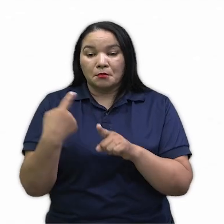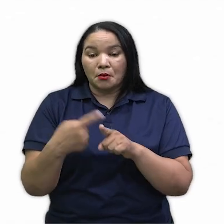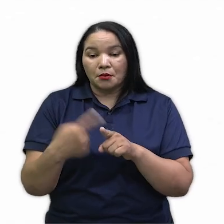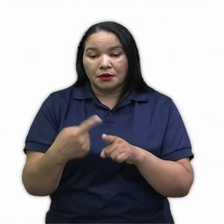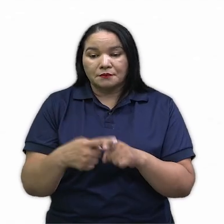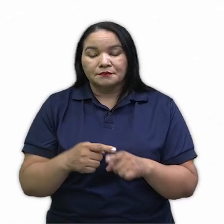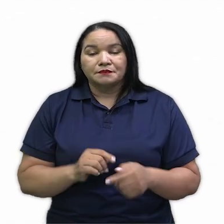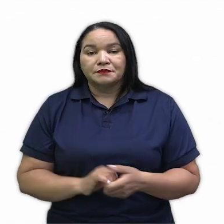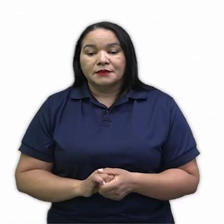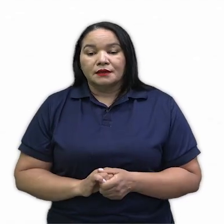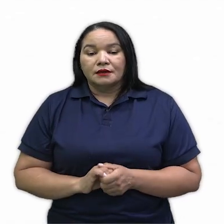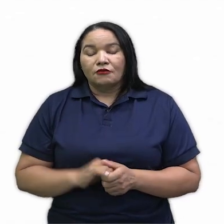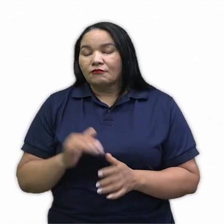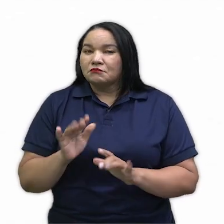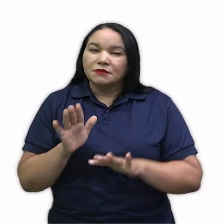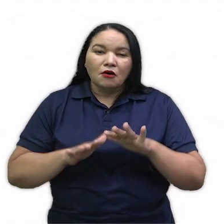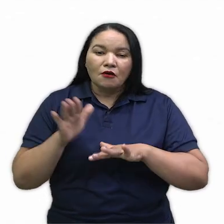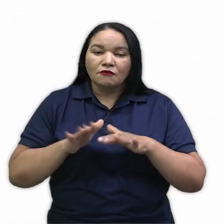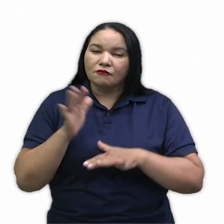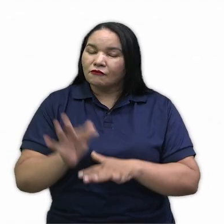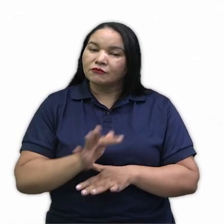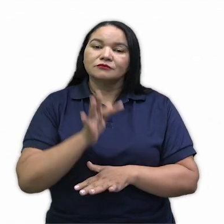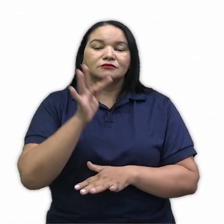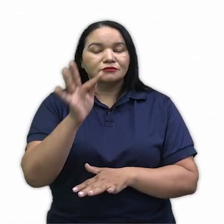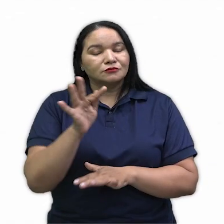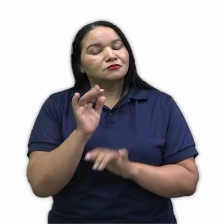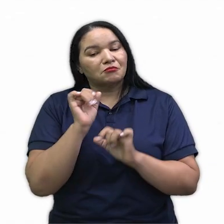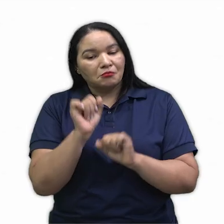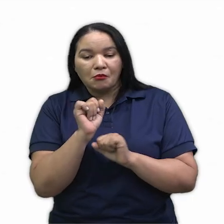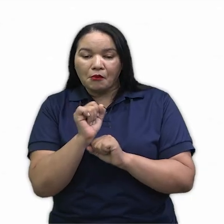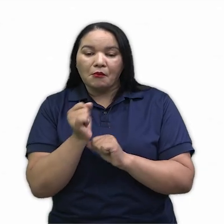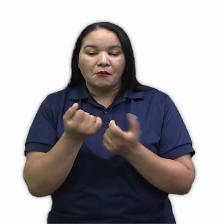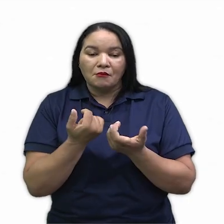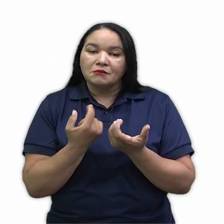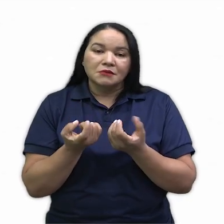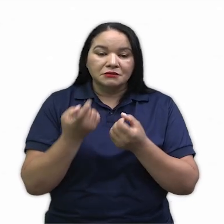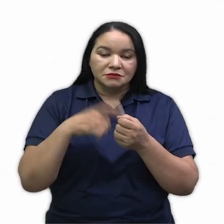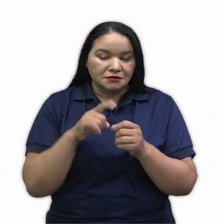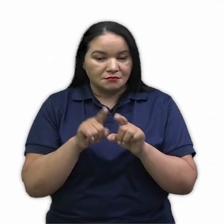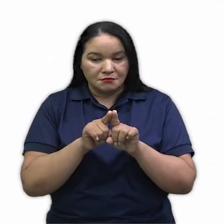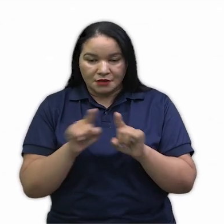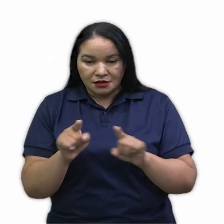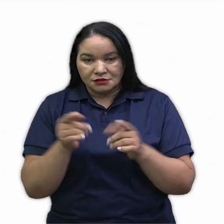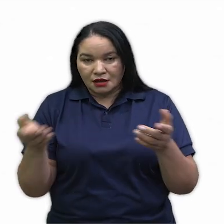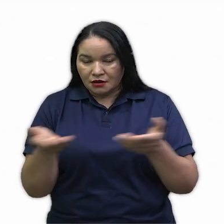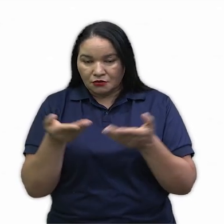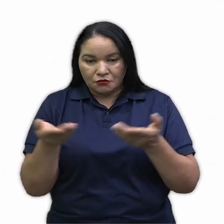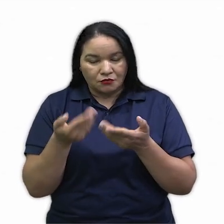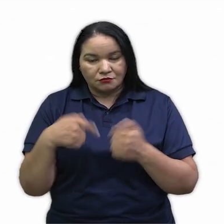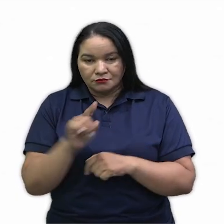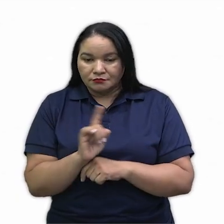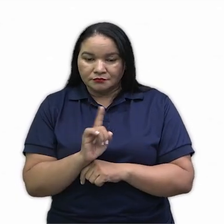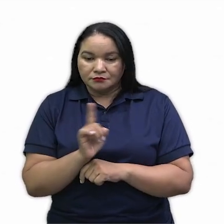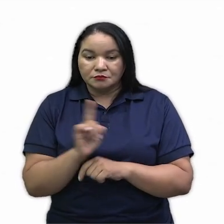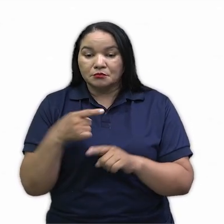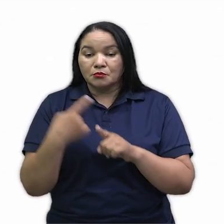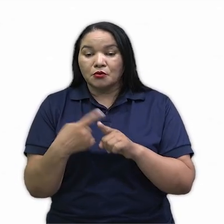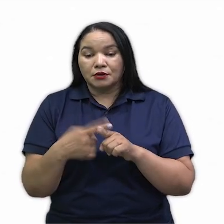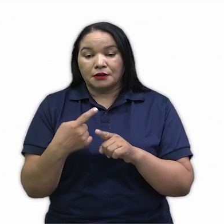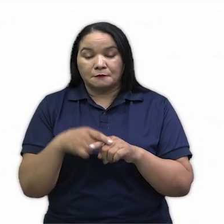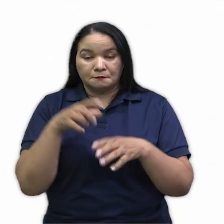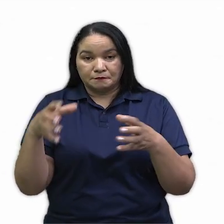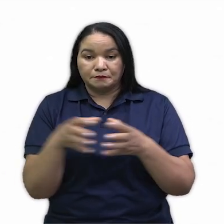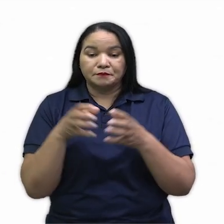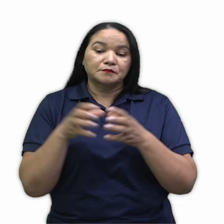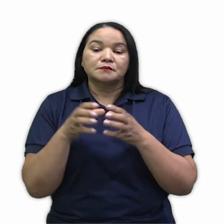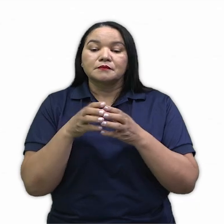ele não é um bloco econômico. Possa ser que futuramente eles resolvam se tornar, mas atualmente não,